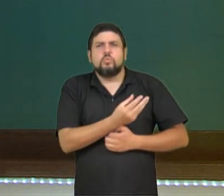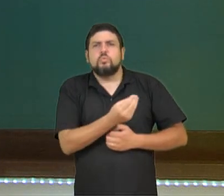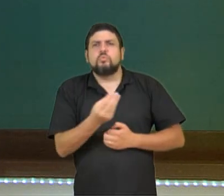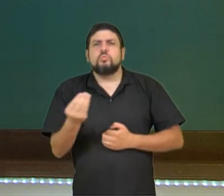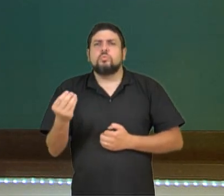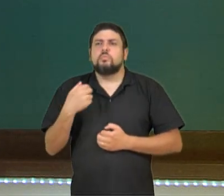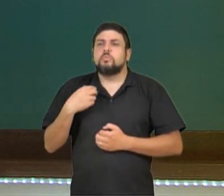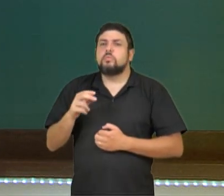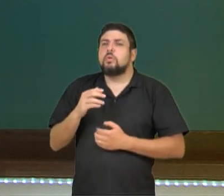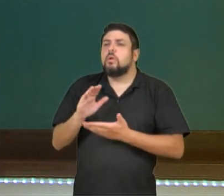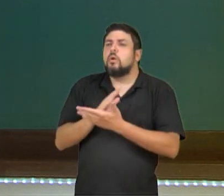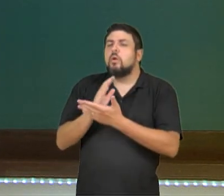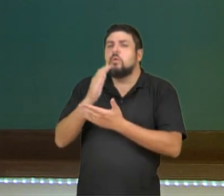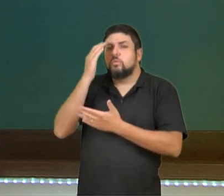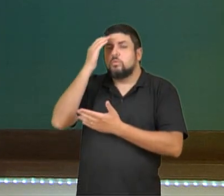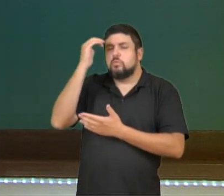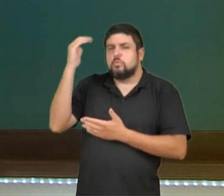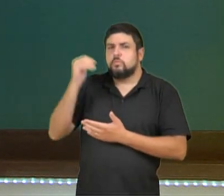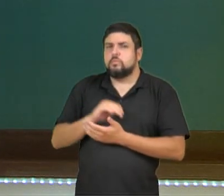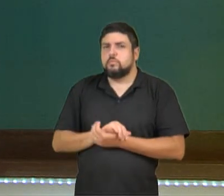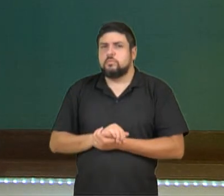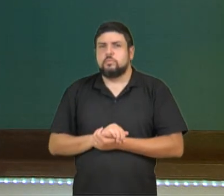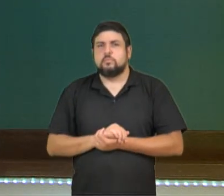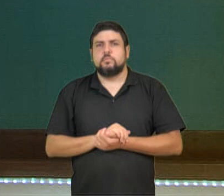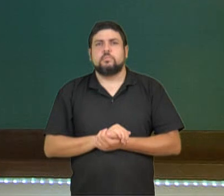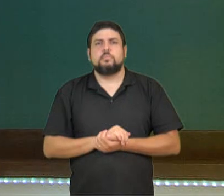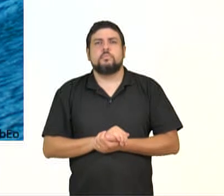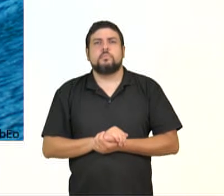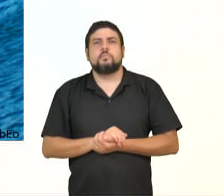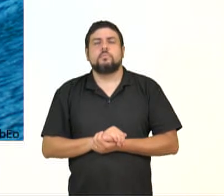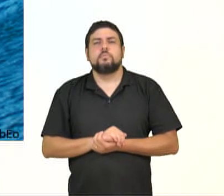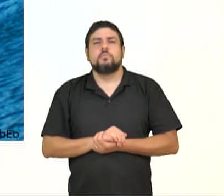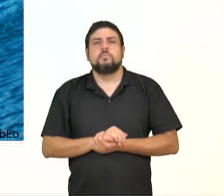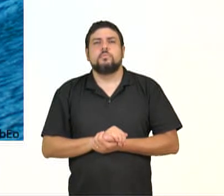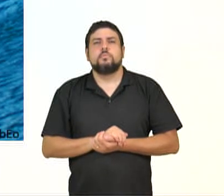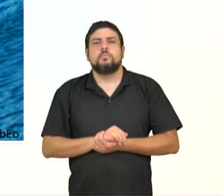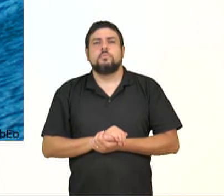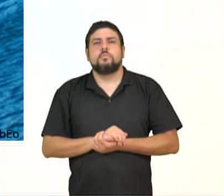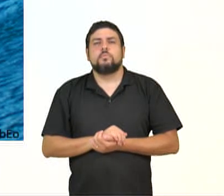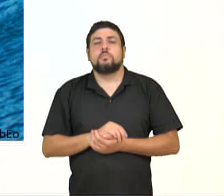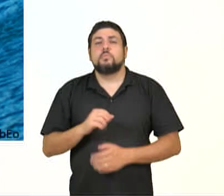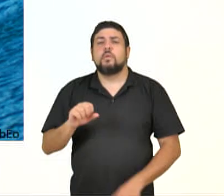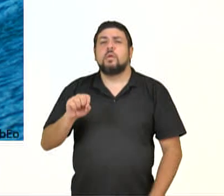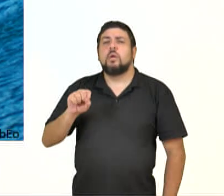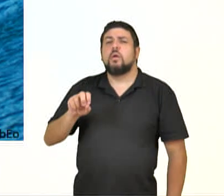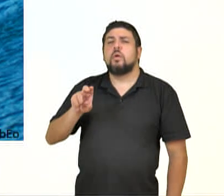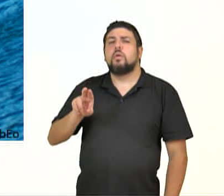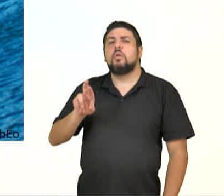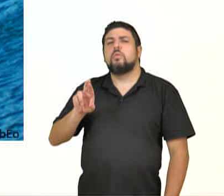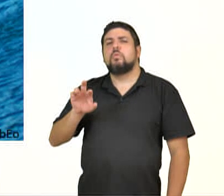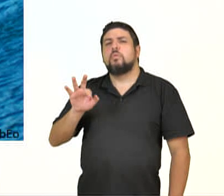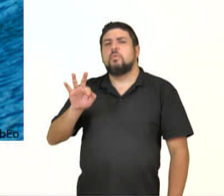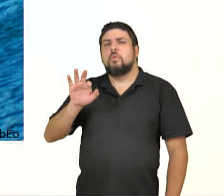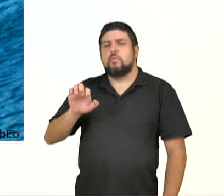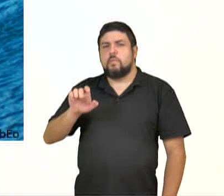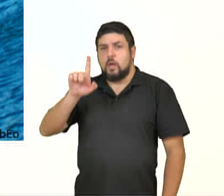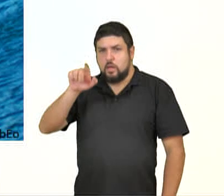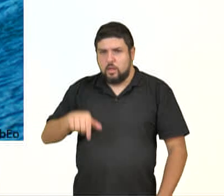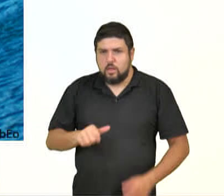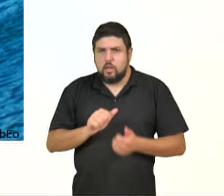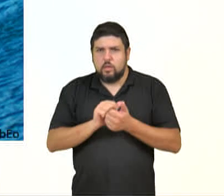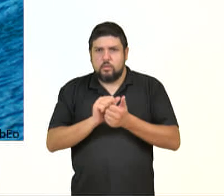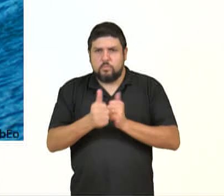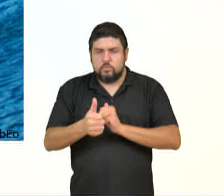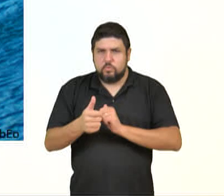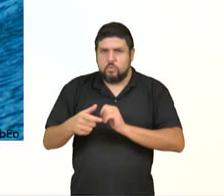uns nomes muito famosos. A gente vai ver alguns deles. Qual é a definição do surf? Então, ele é um esporte marítimo em